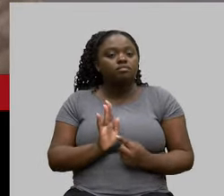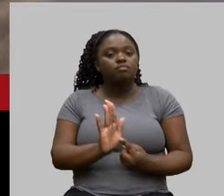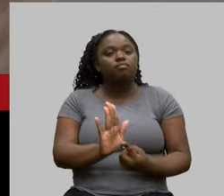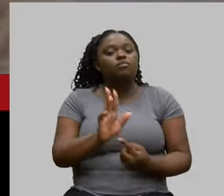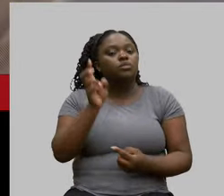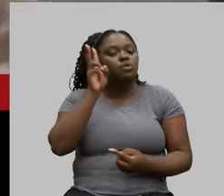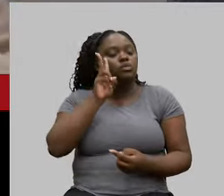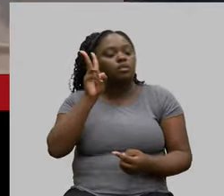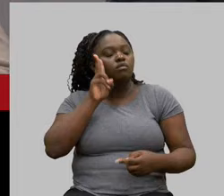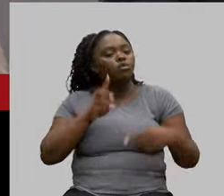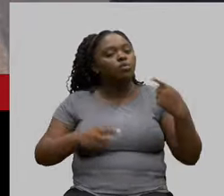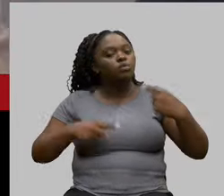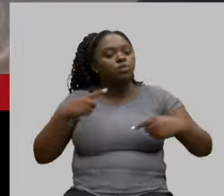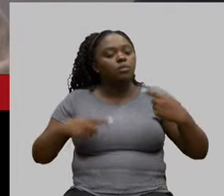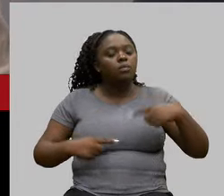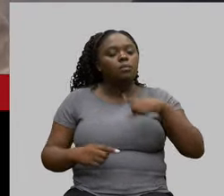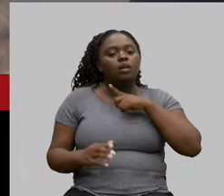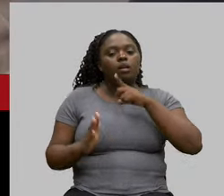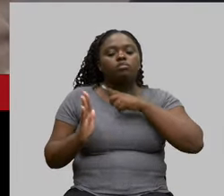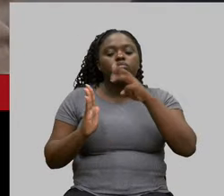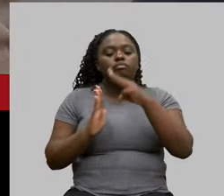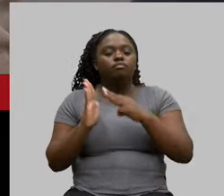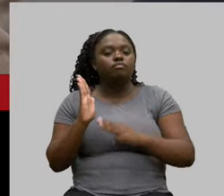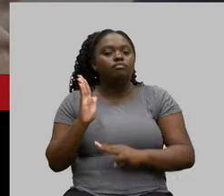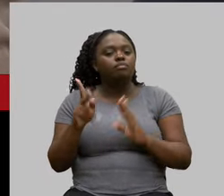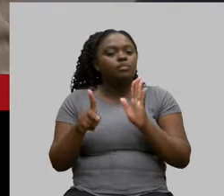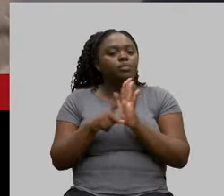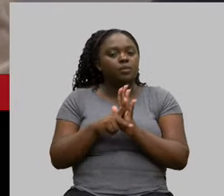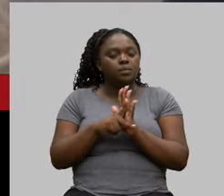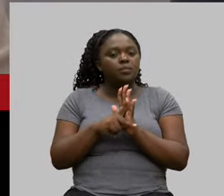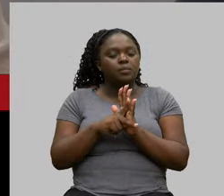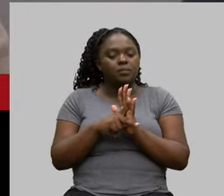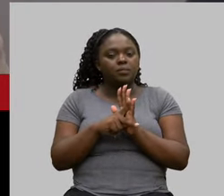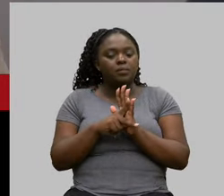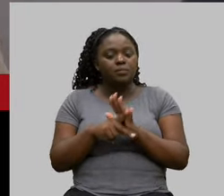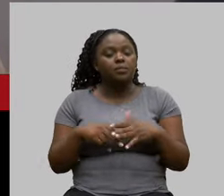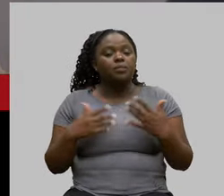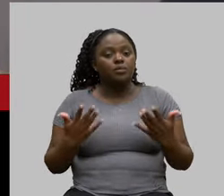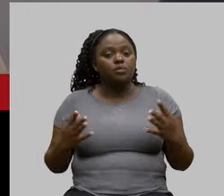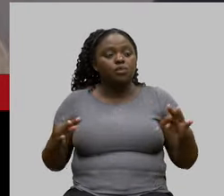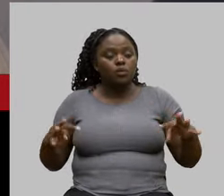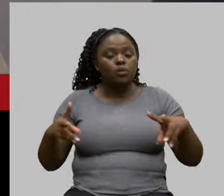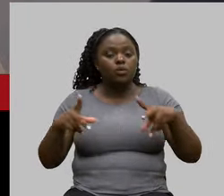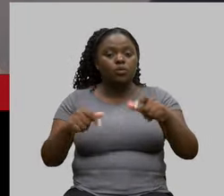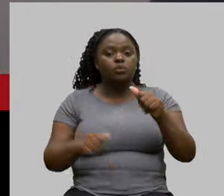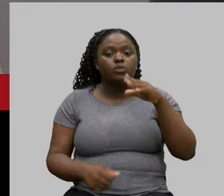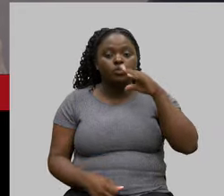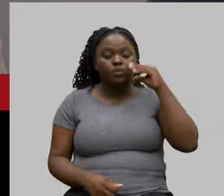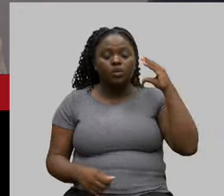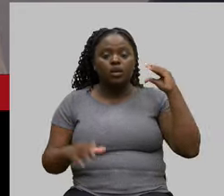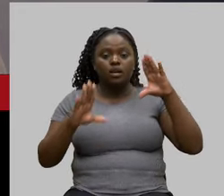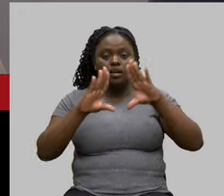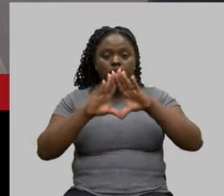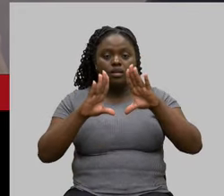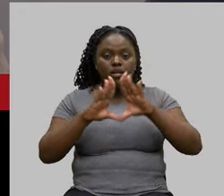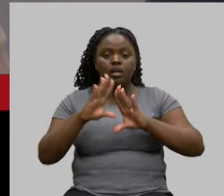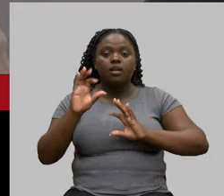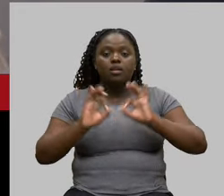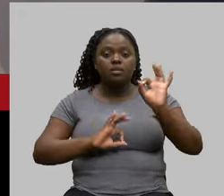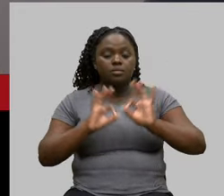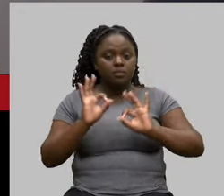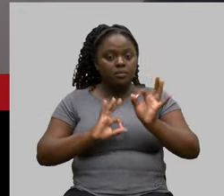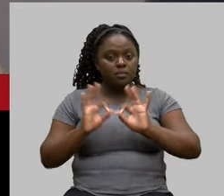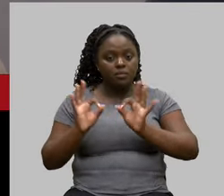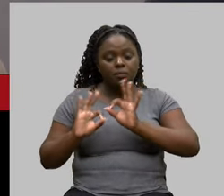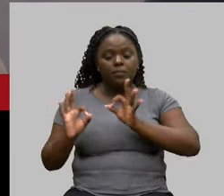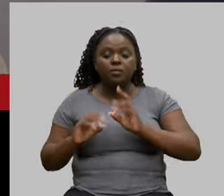debate público ele tem uma metodologia toda própria então todos os servidores da Assembleia preparam de modo que a